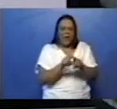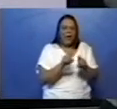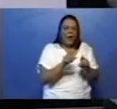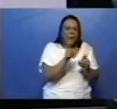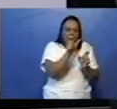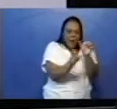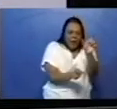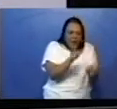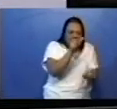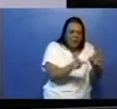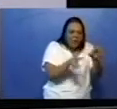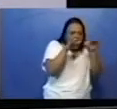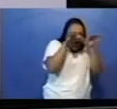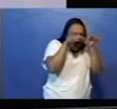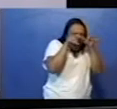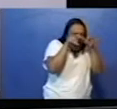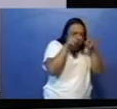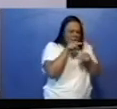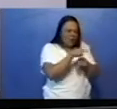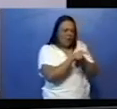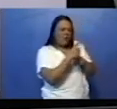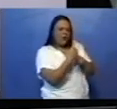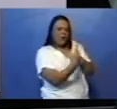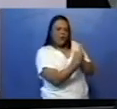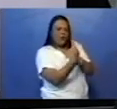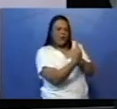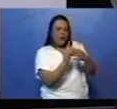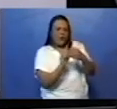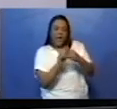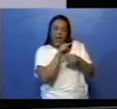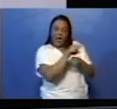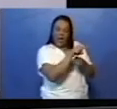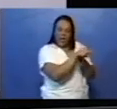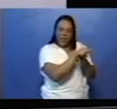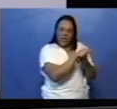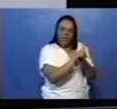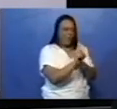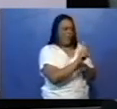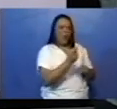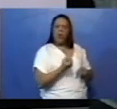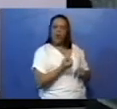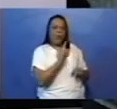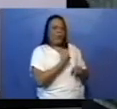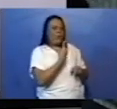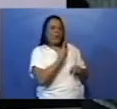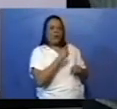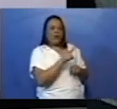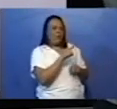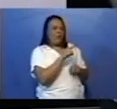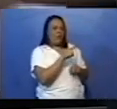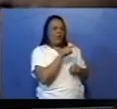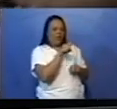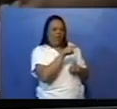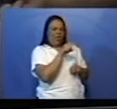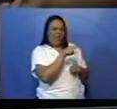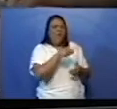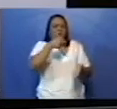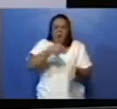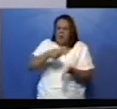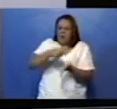ali, ó. Mas eu não estou falando que a Emília é esquisita, mas sim as exigências que ela